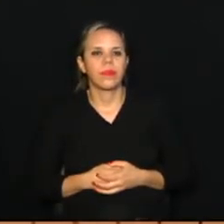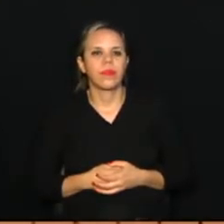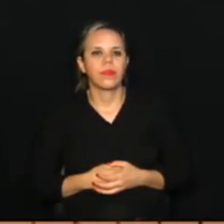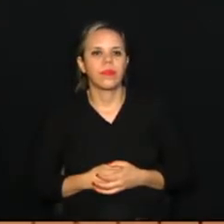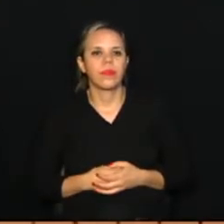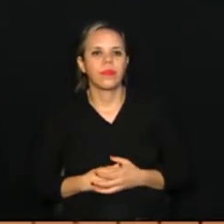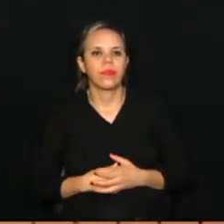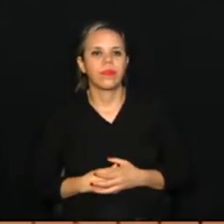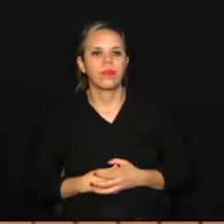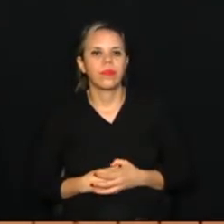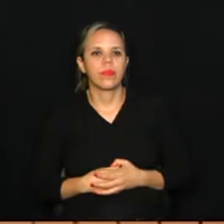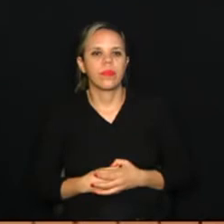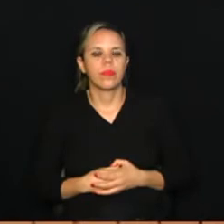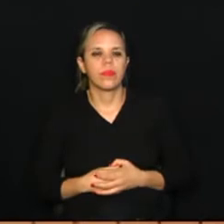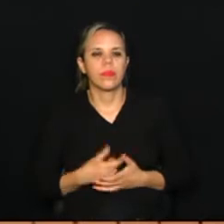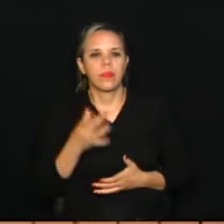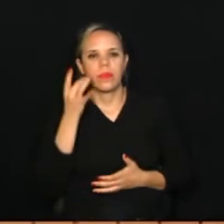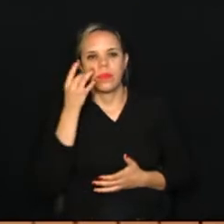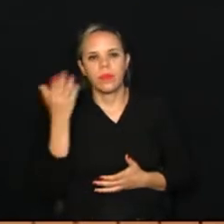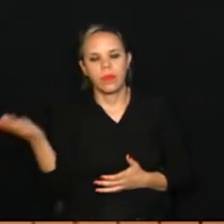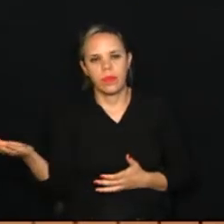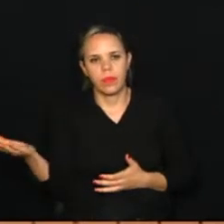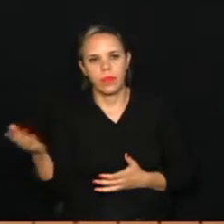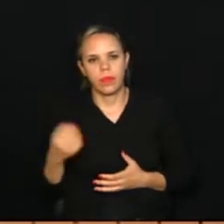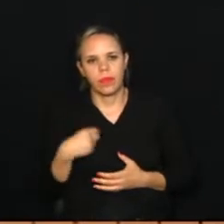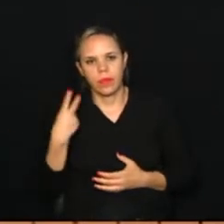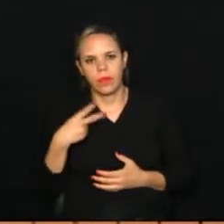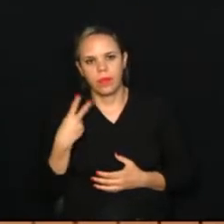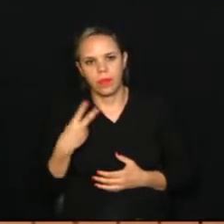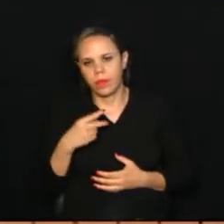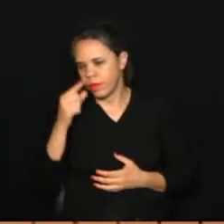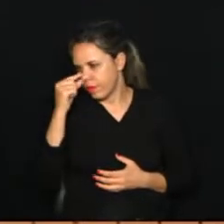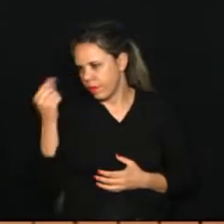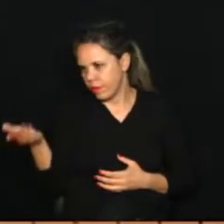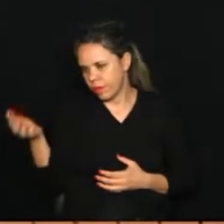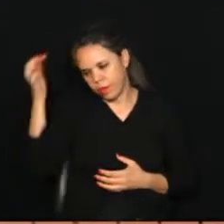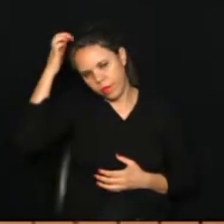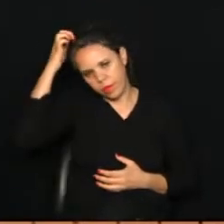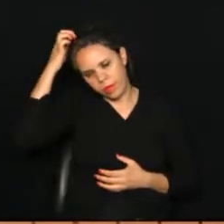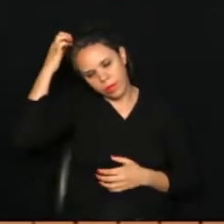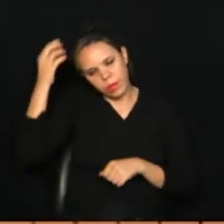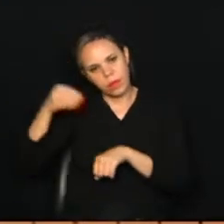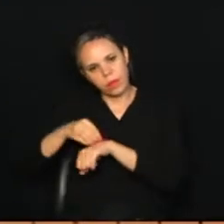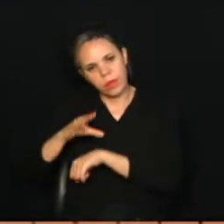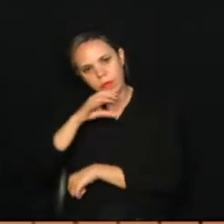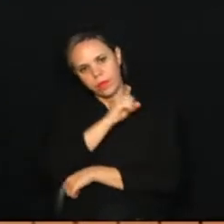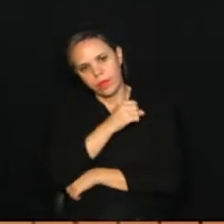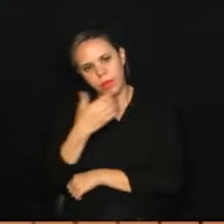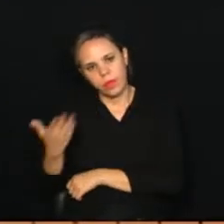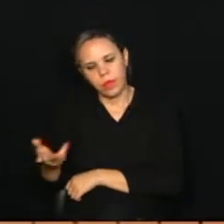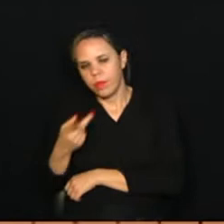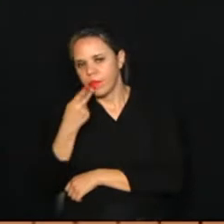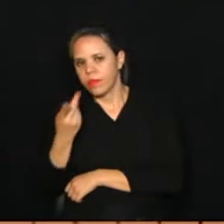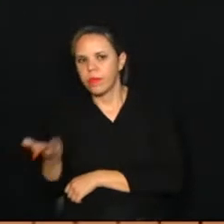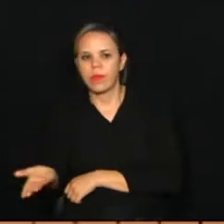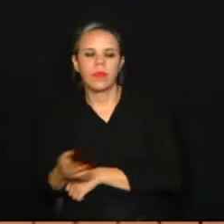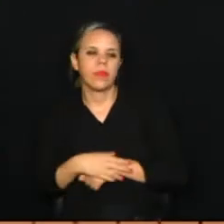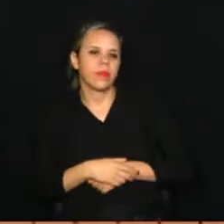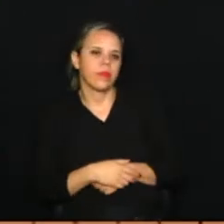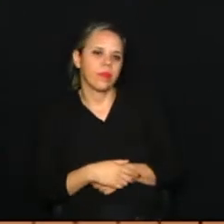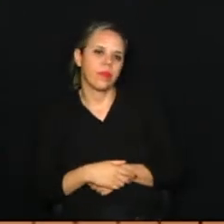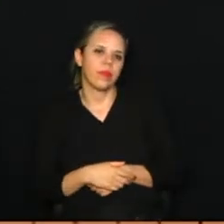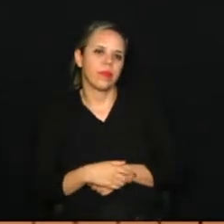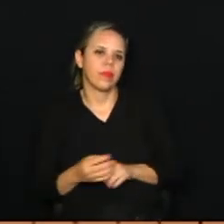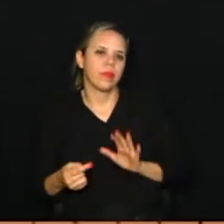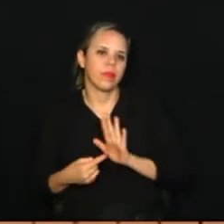nós tivemos aqui a presença do vereador Arnaldo Salvetti. Eu quero passar para ele rapidinho para se